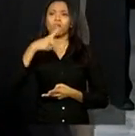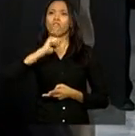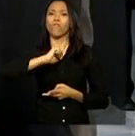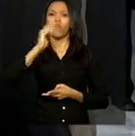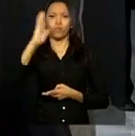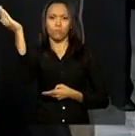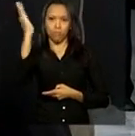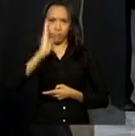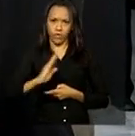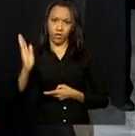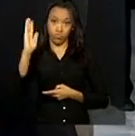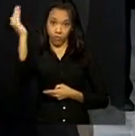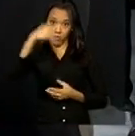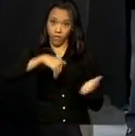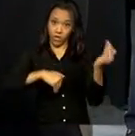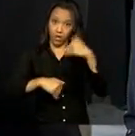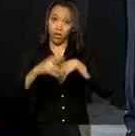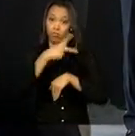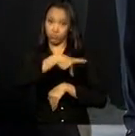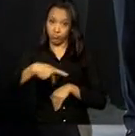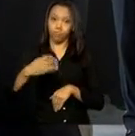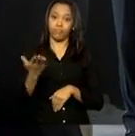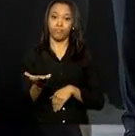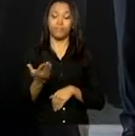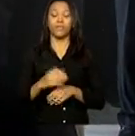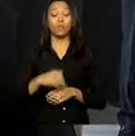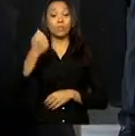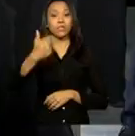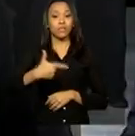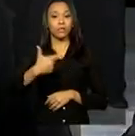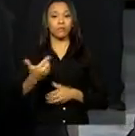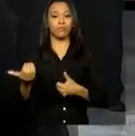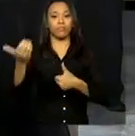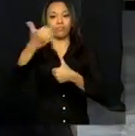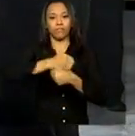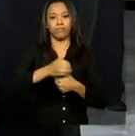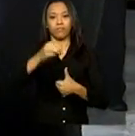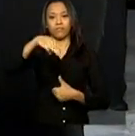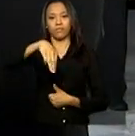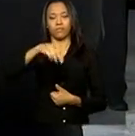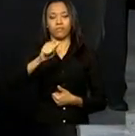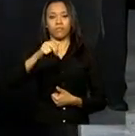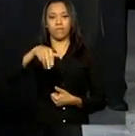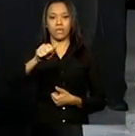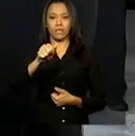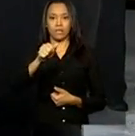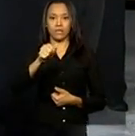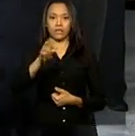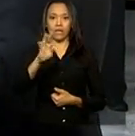internacionais que se fazem presentes na posse deste segundo mandato da presidenta Dilma. Só